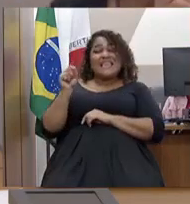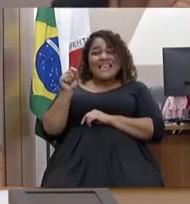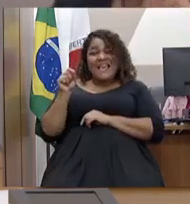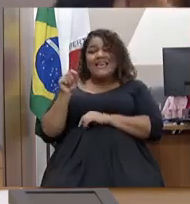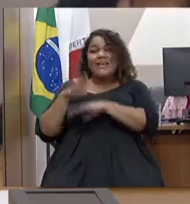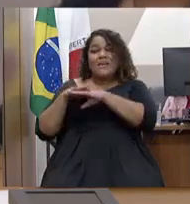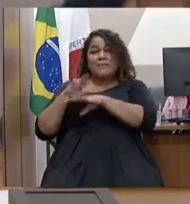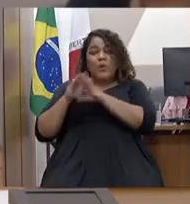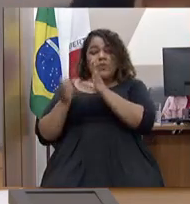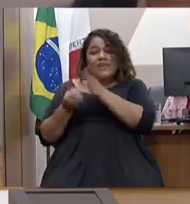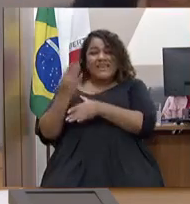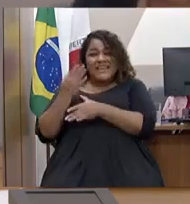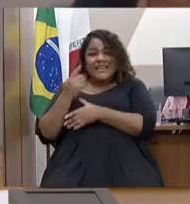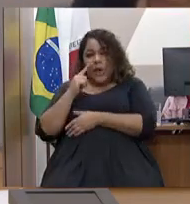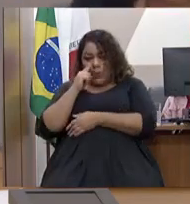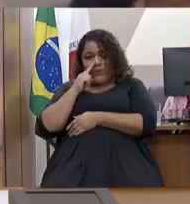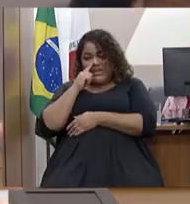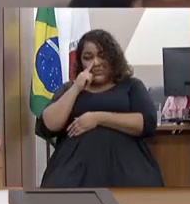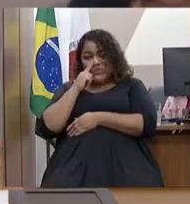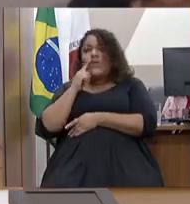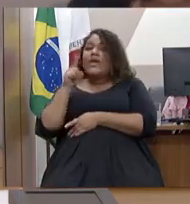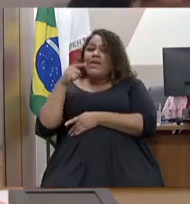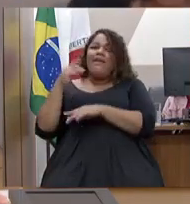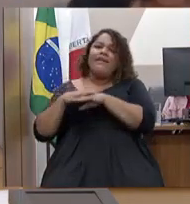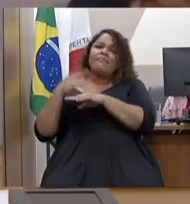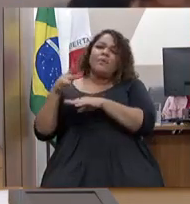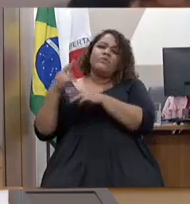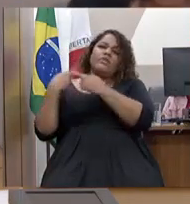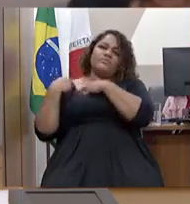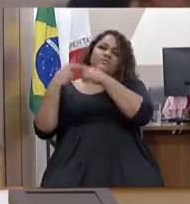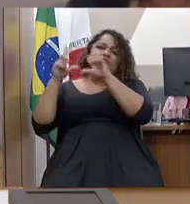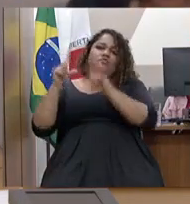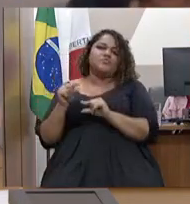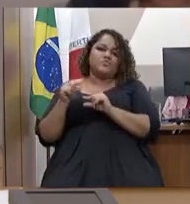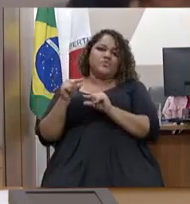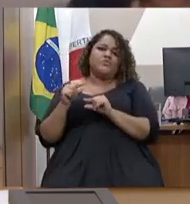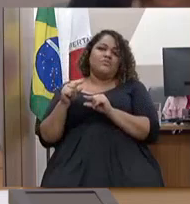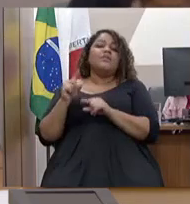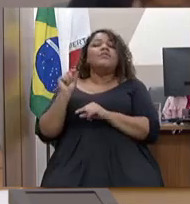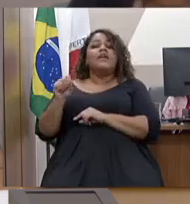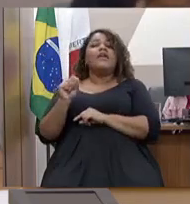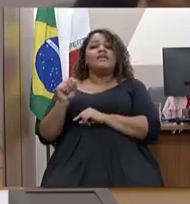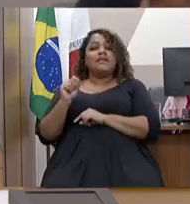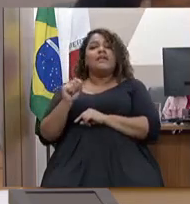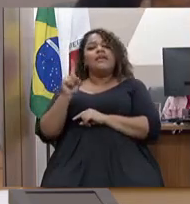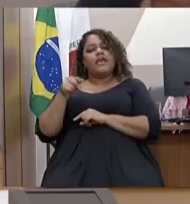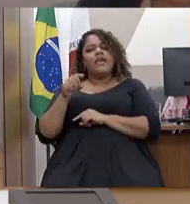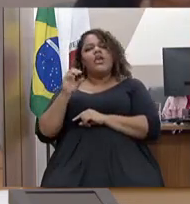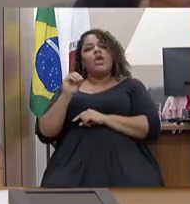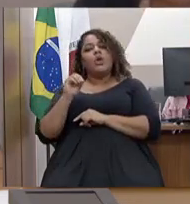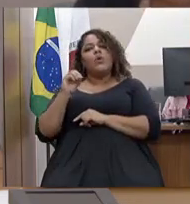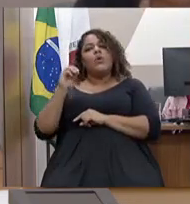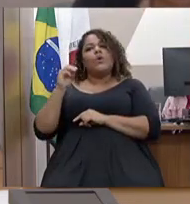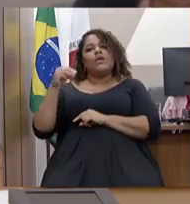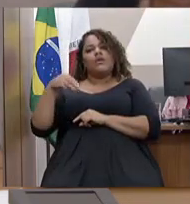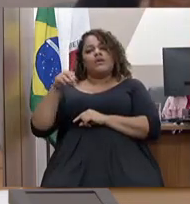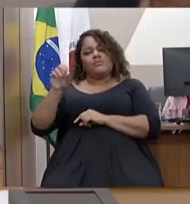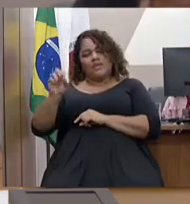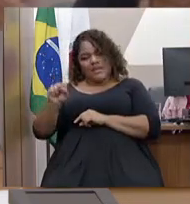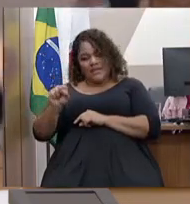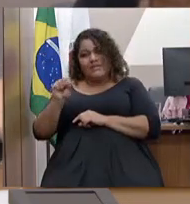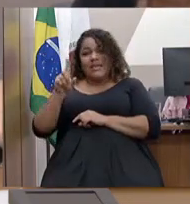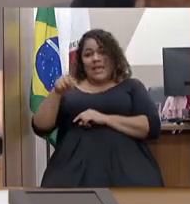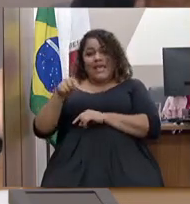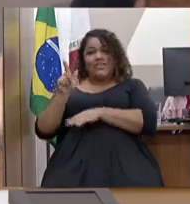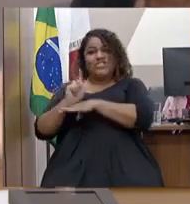esse risco quem que gera o risco é o processo de trabalho é a organização do trabalho é o a decisão gerencial